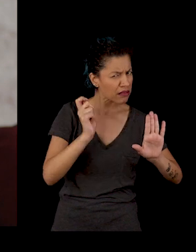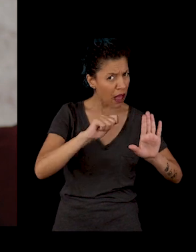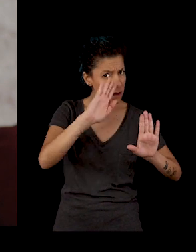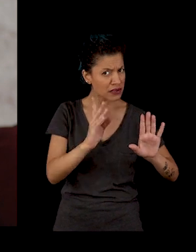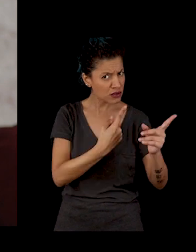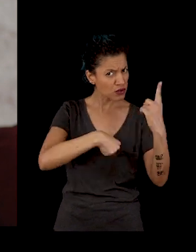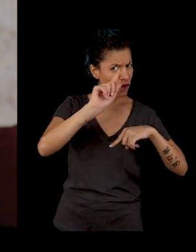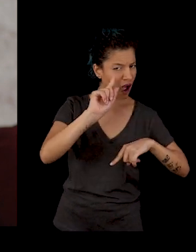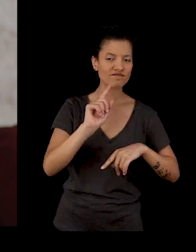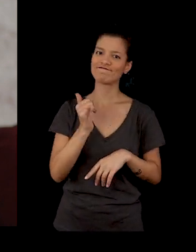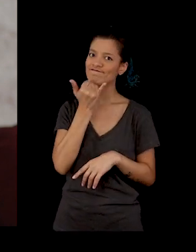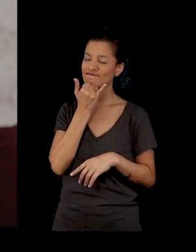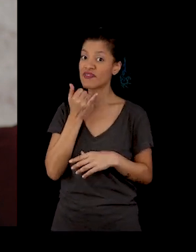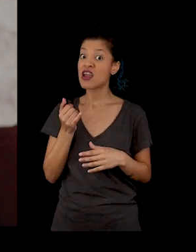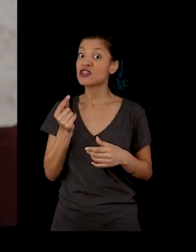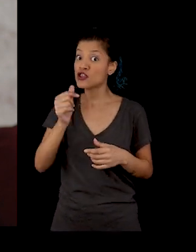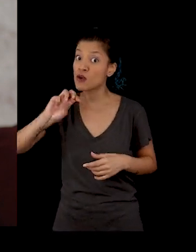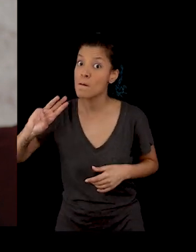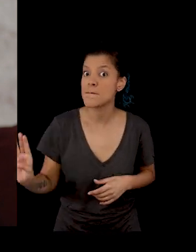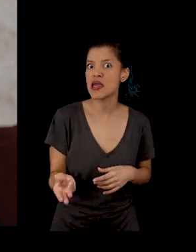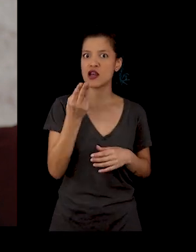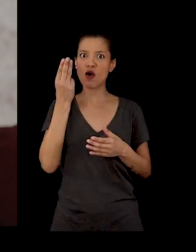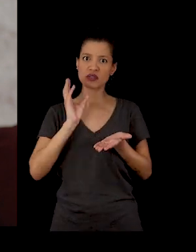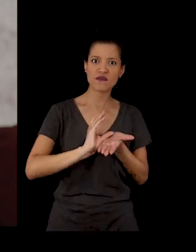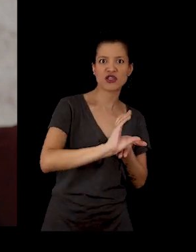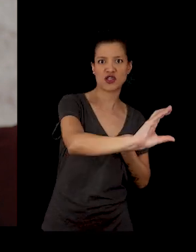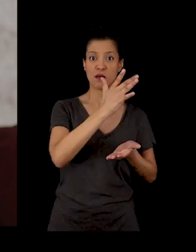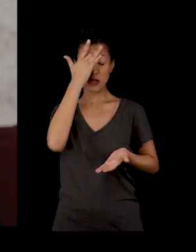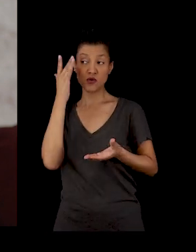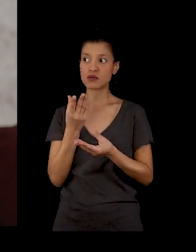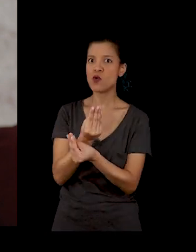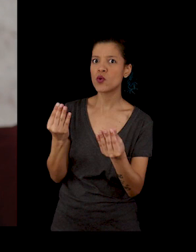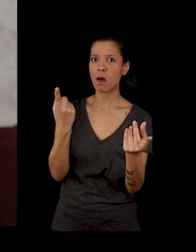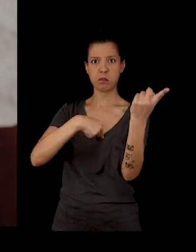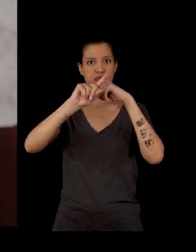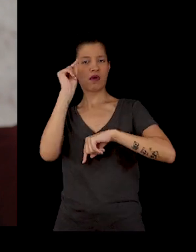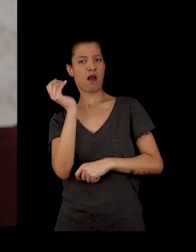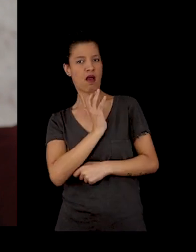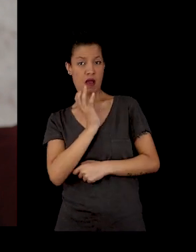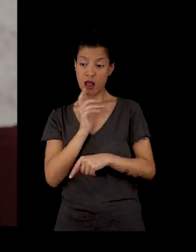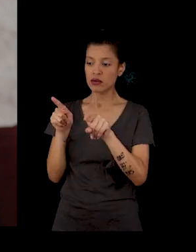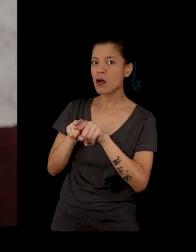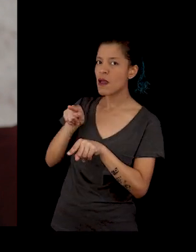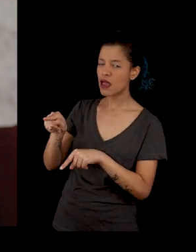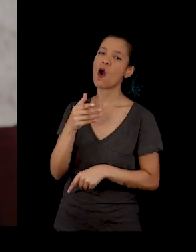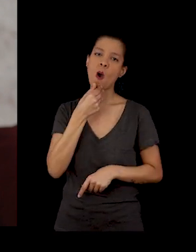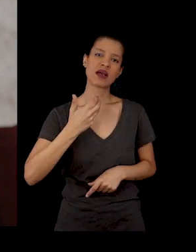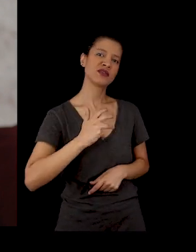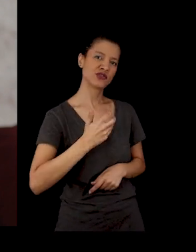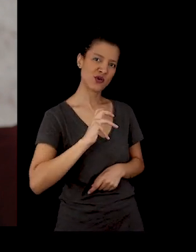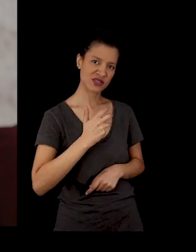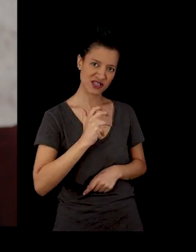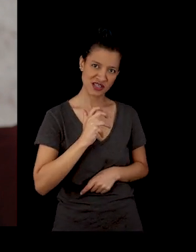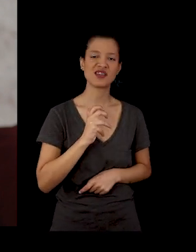salvar o Brasil, não sei o que lá. Investiram milhões e muita gente enriqueceu com o escândalo da mandioca, inclusive o